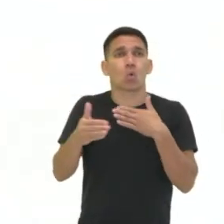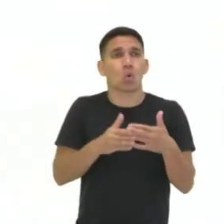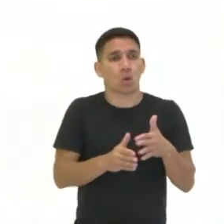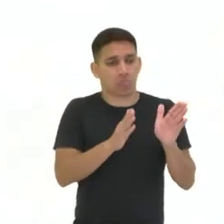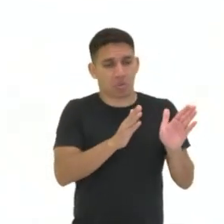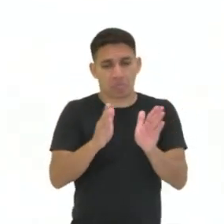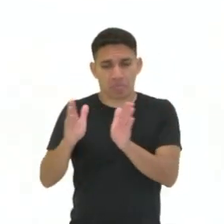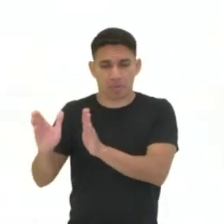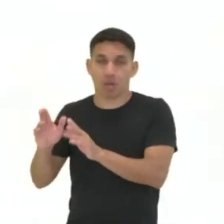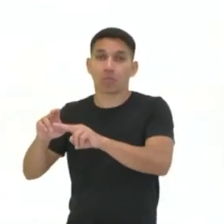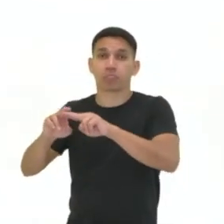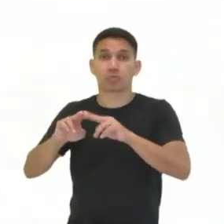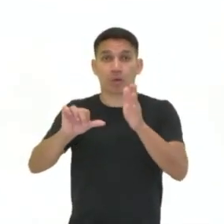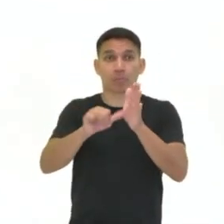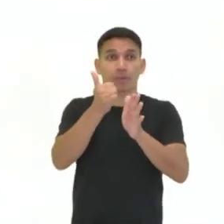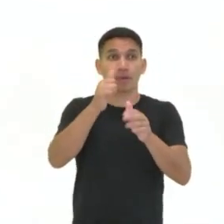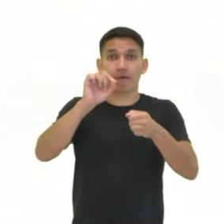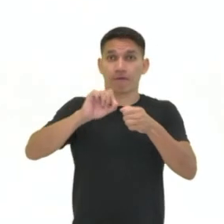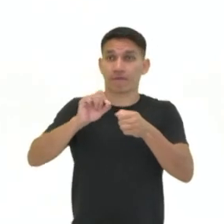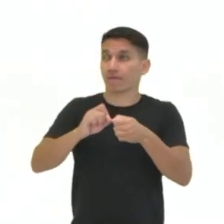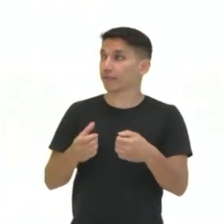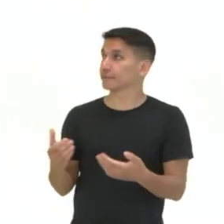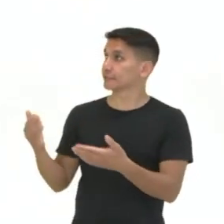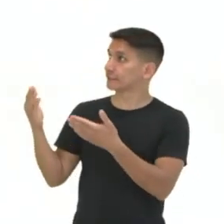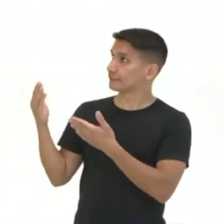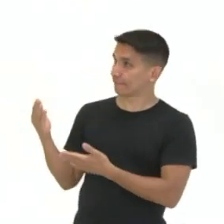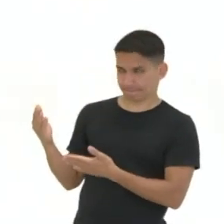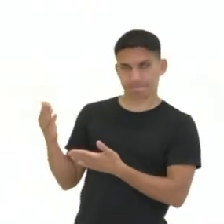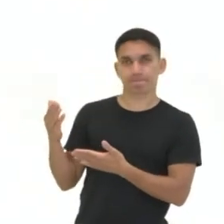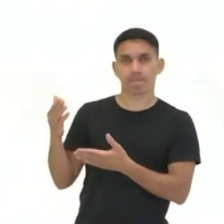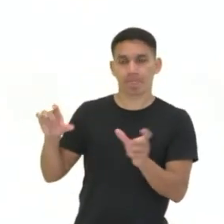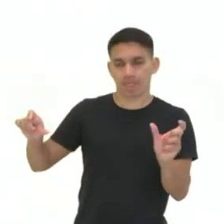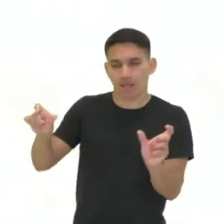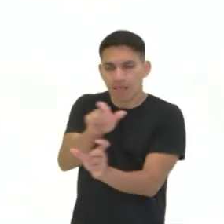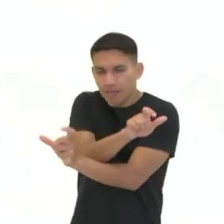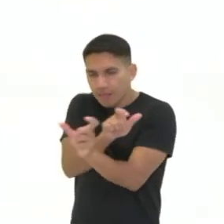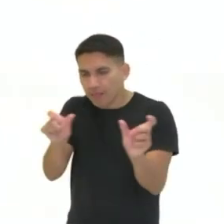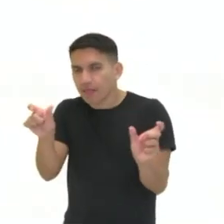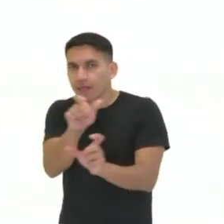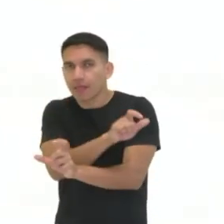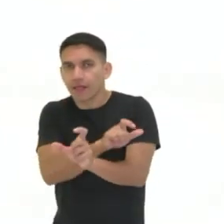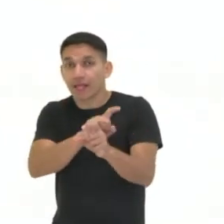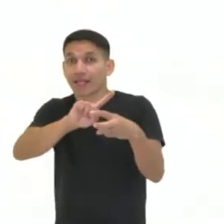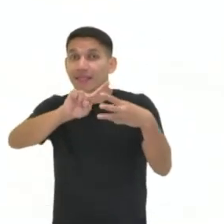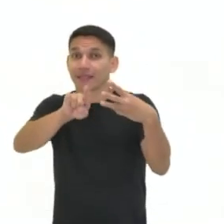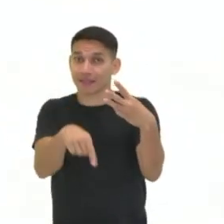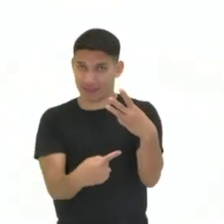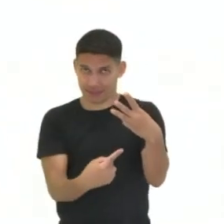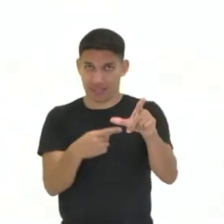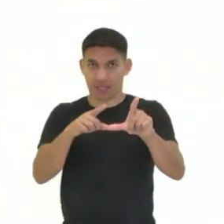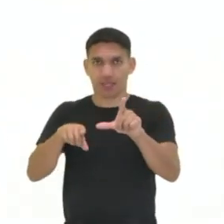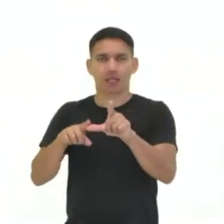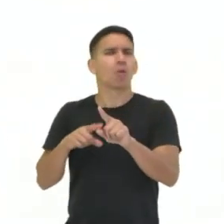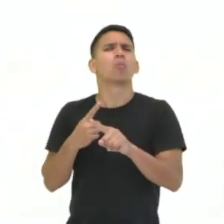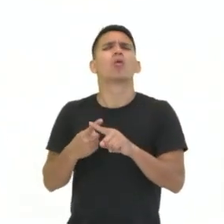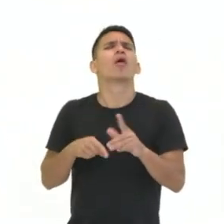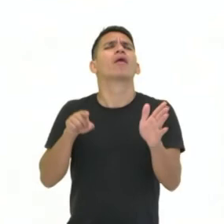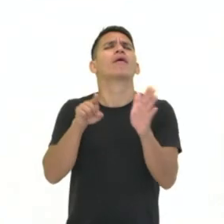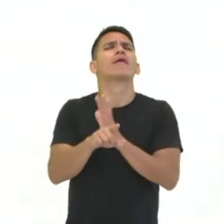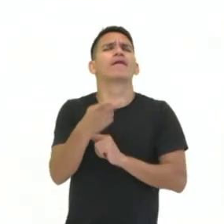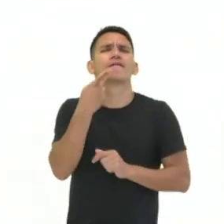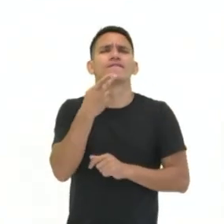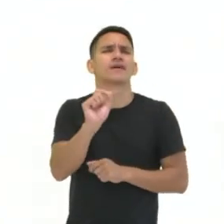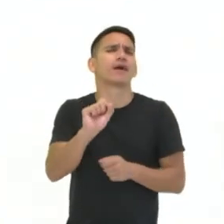ordem, então, primeiramente, eu vou fazer a permutação dessas 3 letras. Por que eu vou fazer